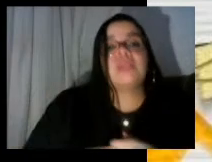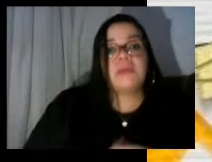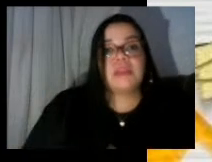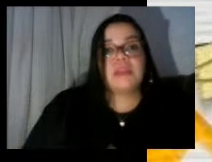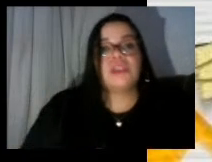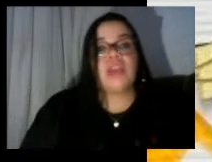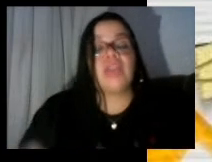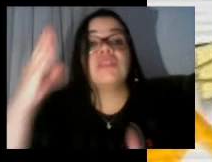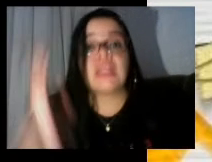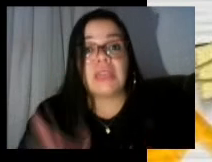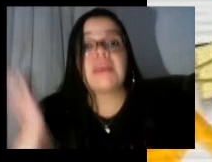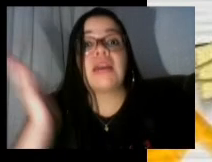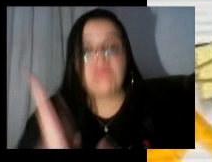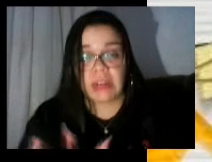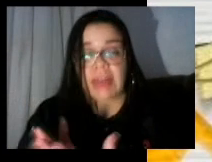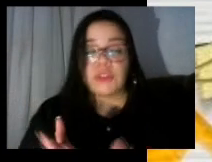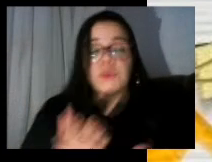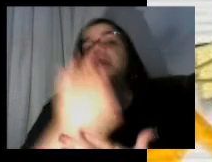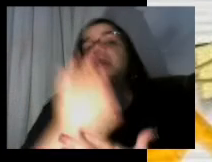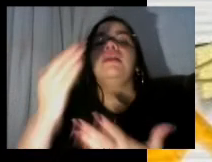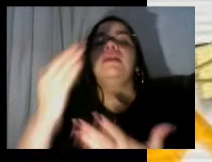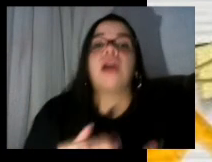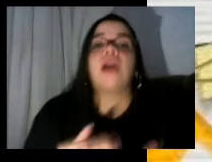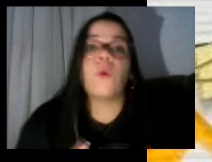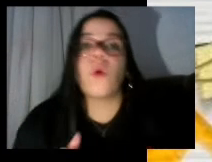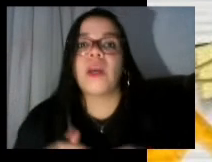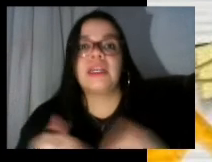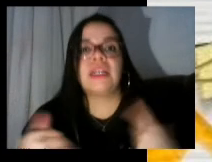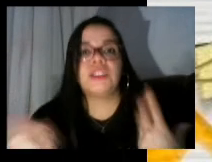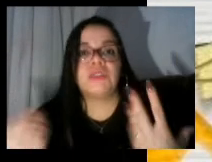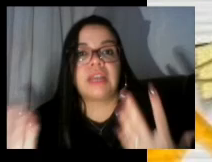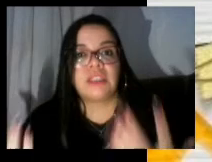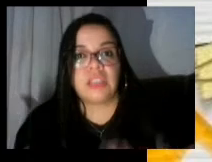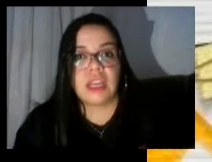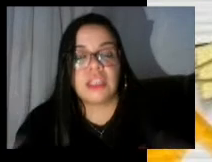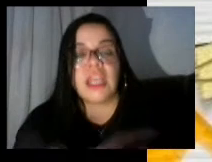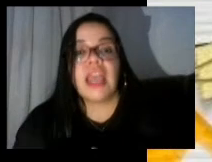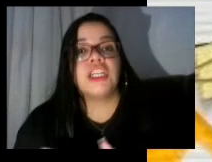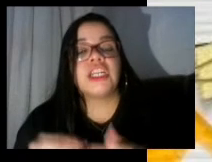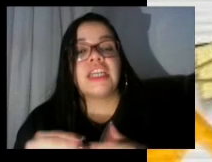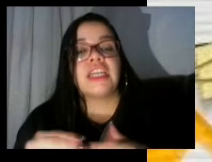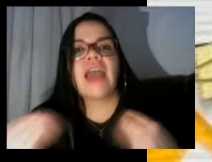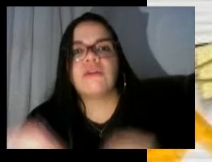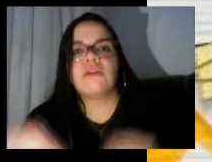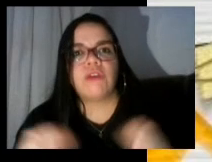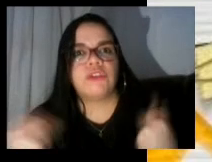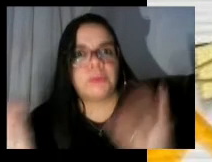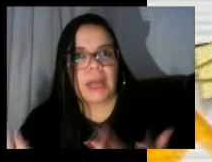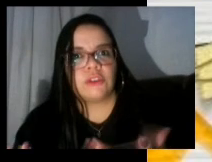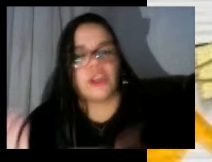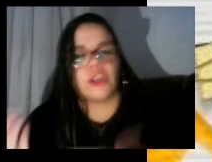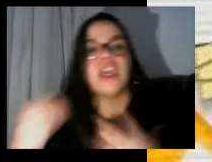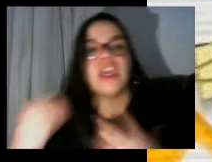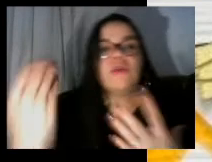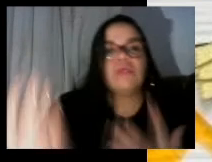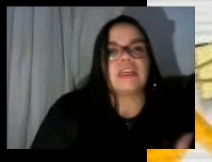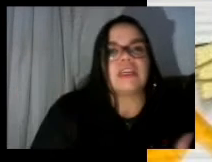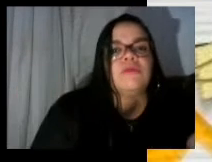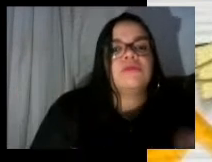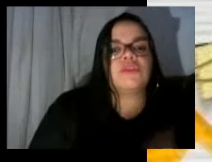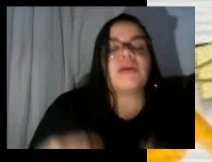poderiam receber esses restos em determinados horários. Então, com a criatividade deles, eles criaram novos pratos.